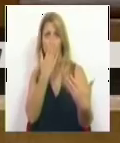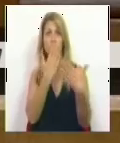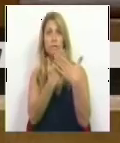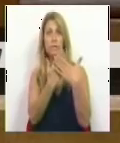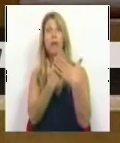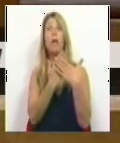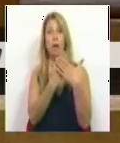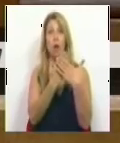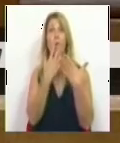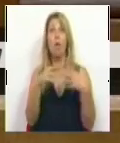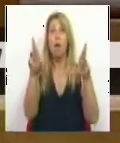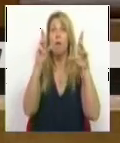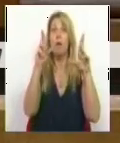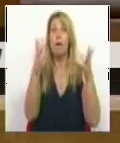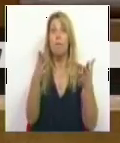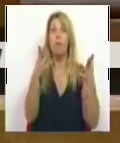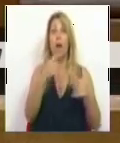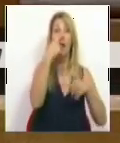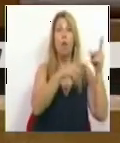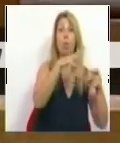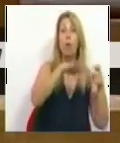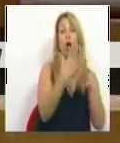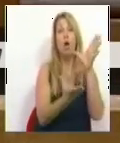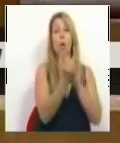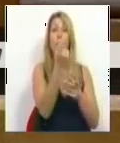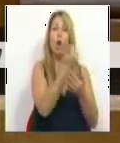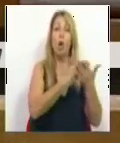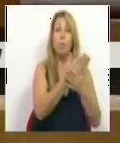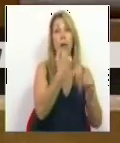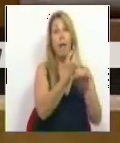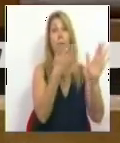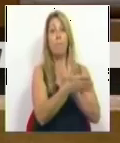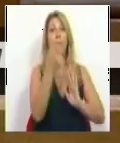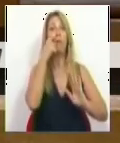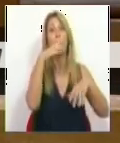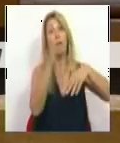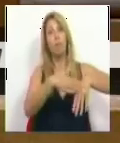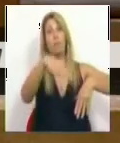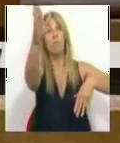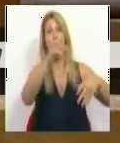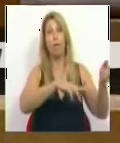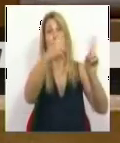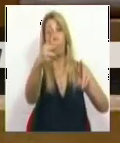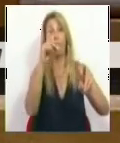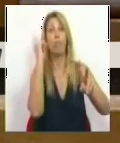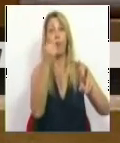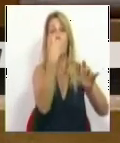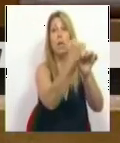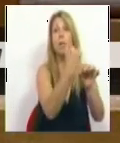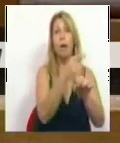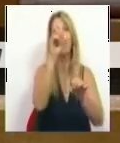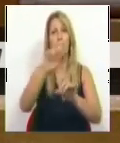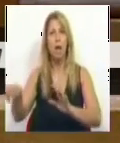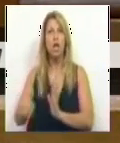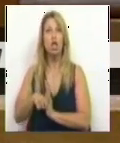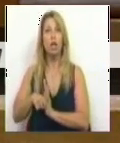populares, recuperação da economia, do emprego, de quem partiu na vaga migratória, e a chantagem europeia em